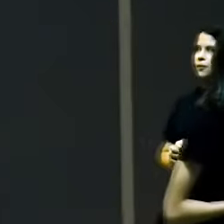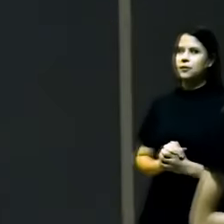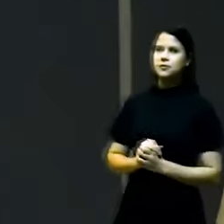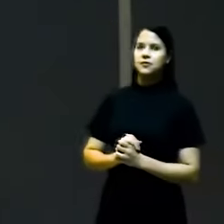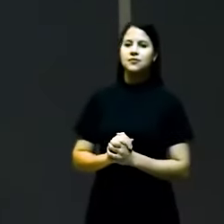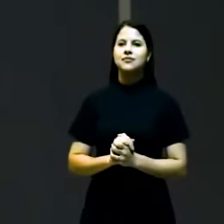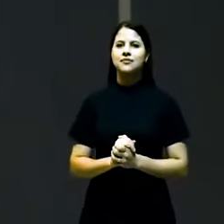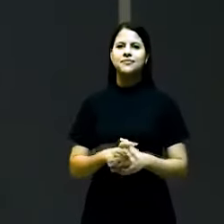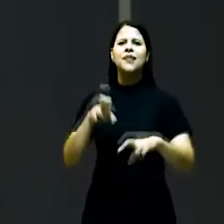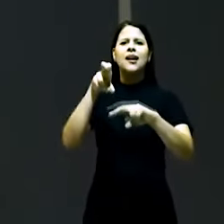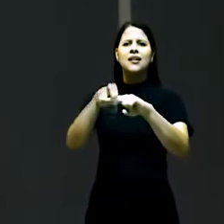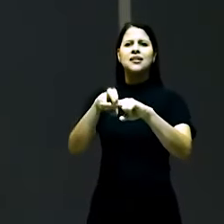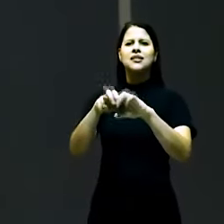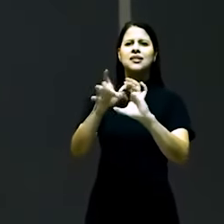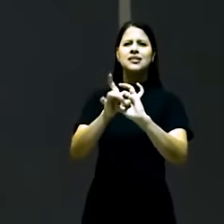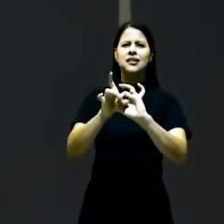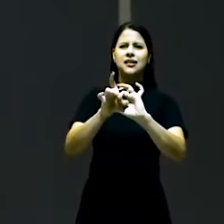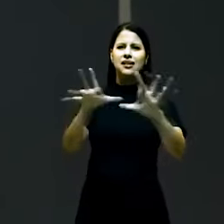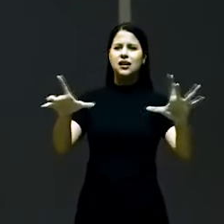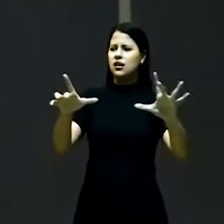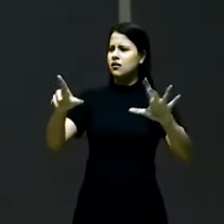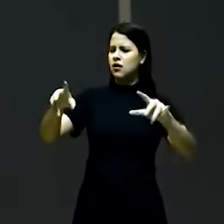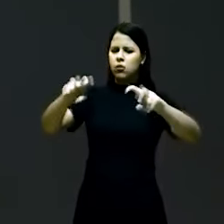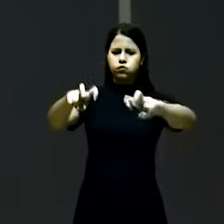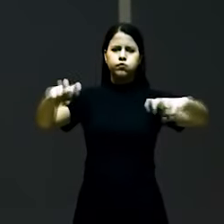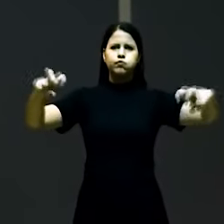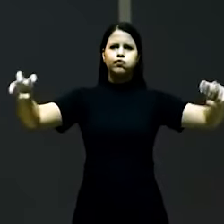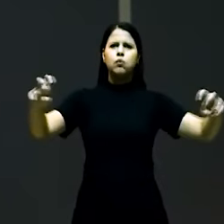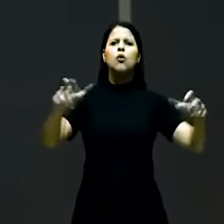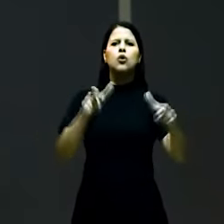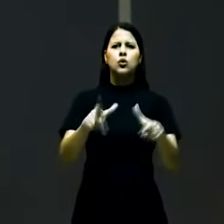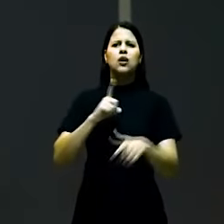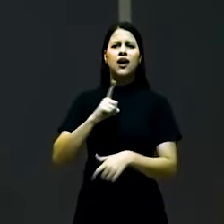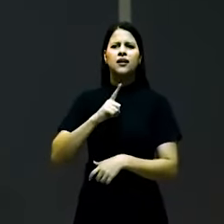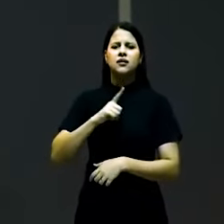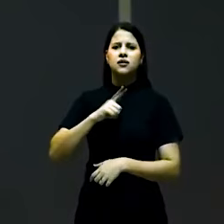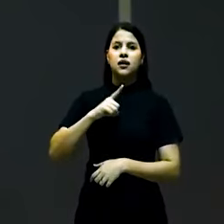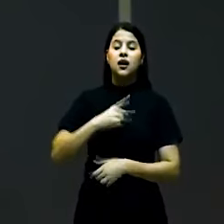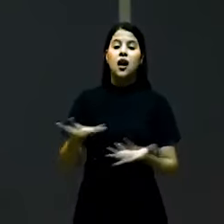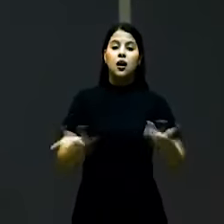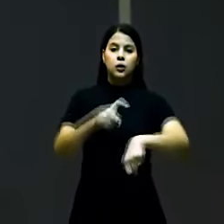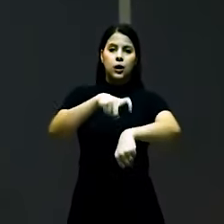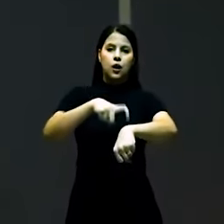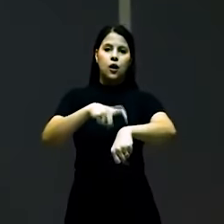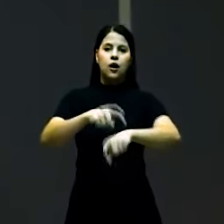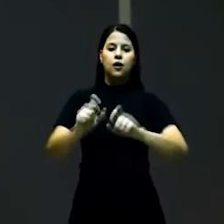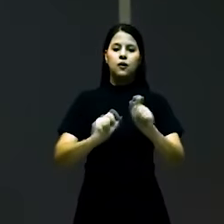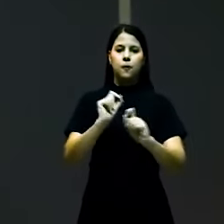quiser sentar, tem lugares, bastante obreiros ali. Mas agora é momento da